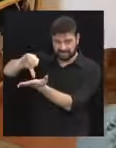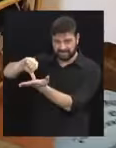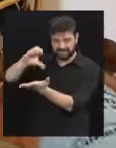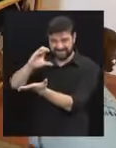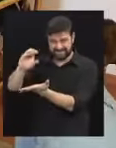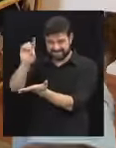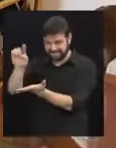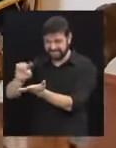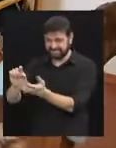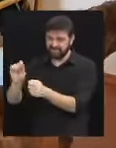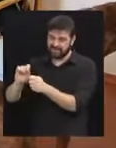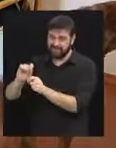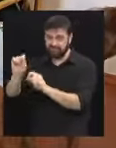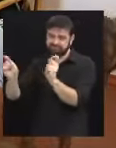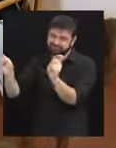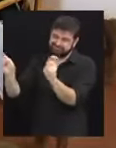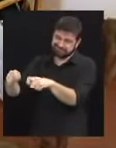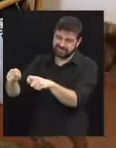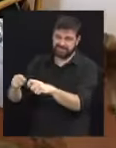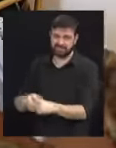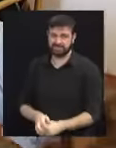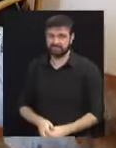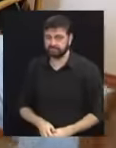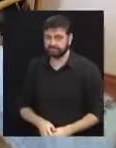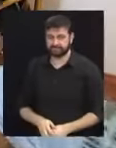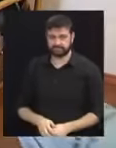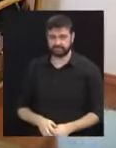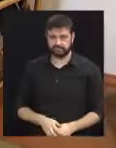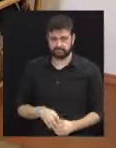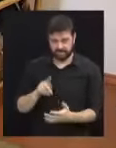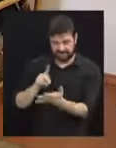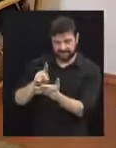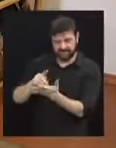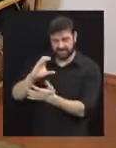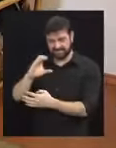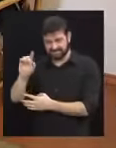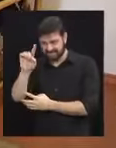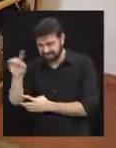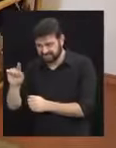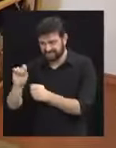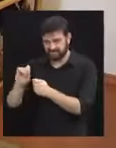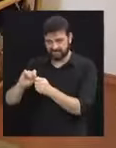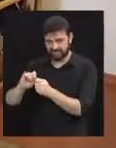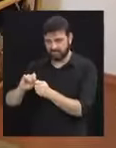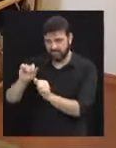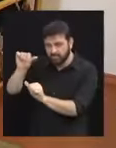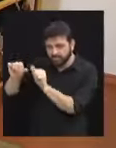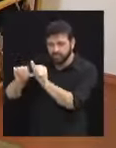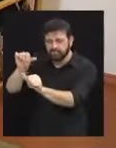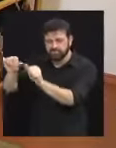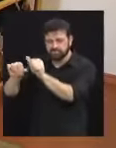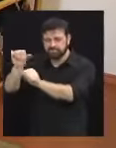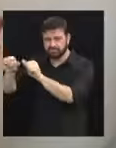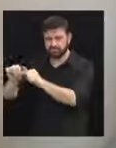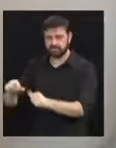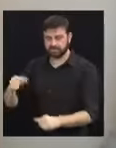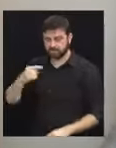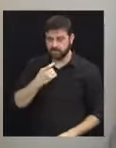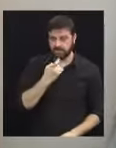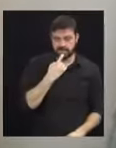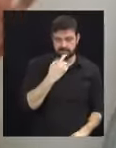aquilo que é possível dentro da realidade dele. Na verdade, o centro de zoonoses ele foi abraçando a causa animal. Isso. E depois em